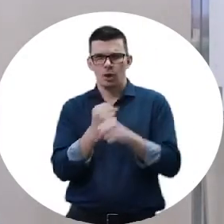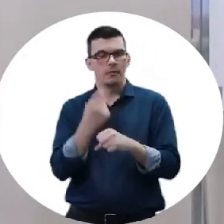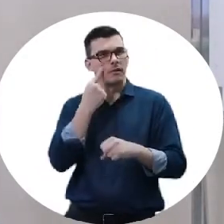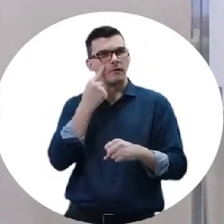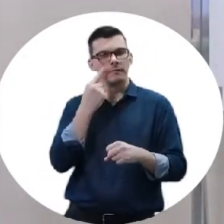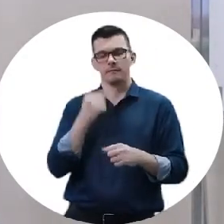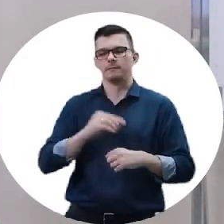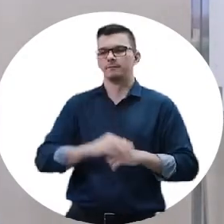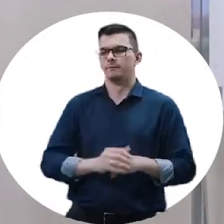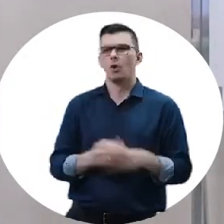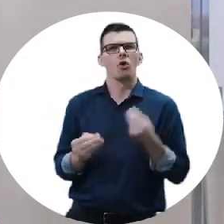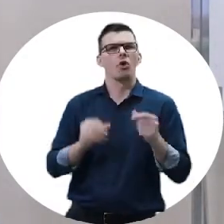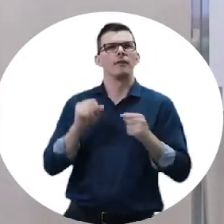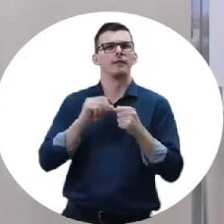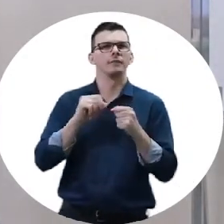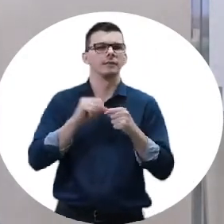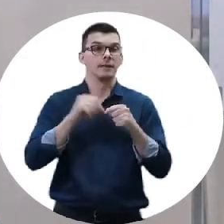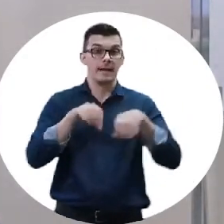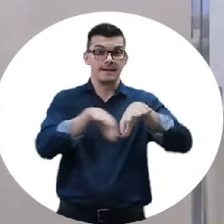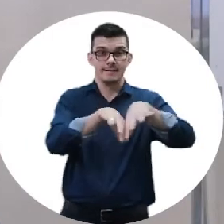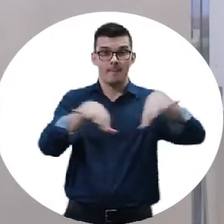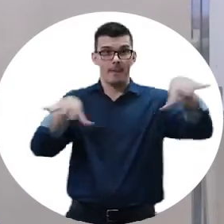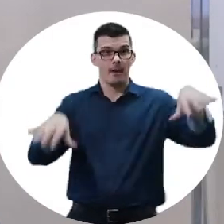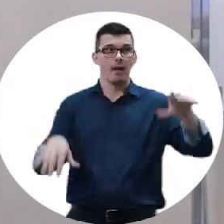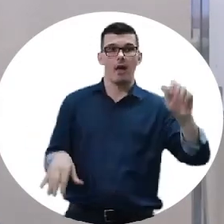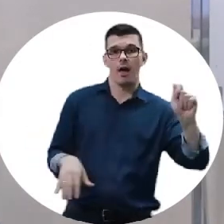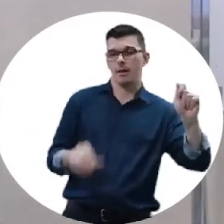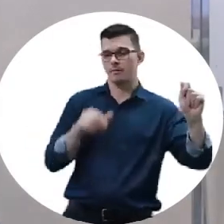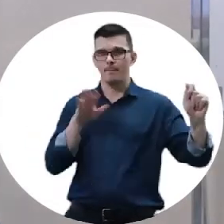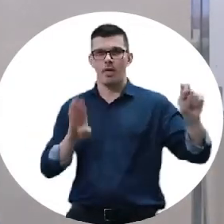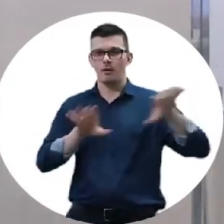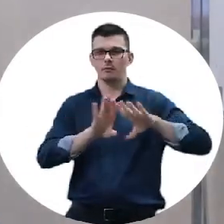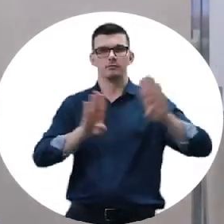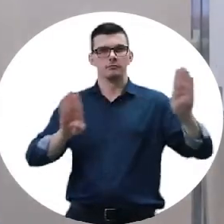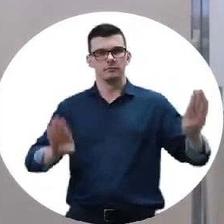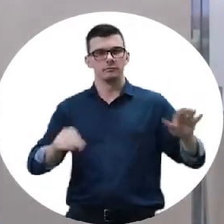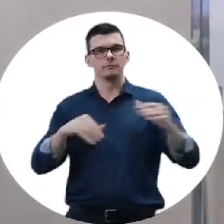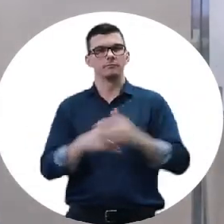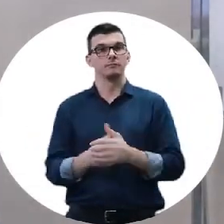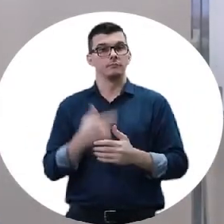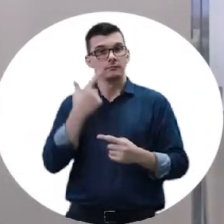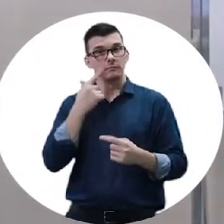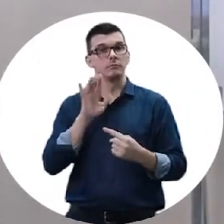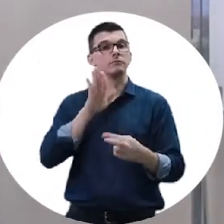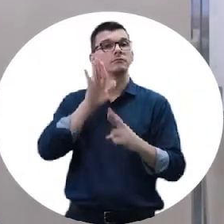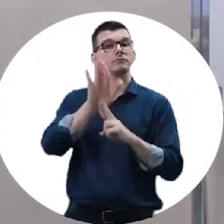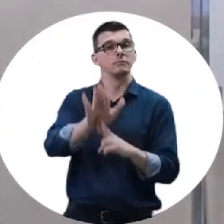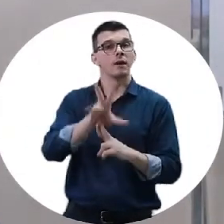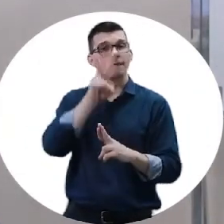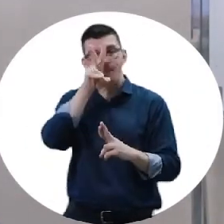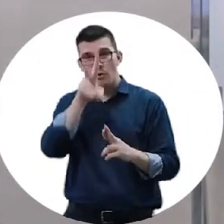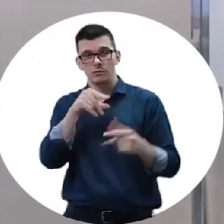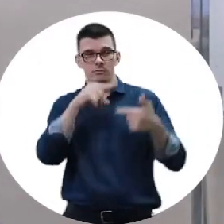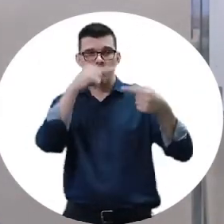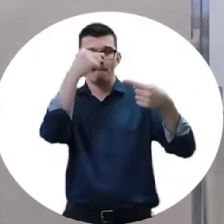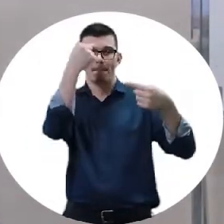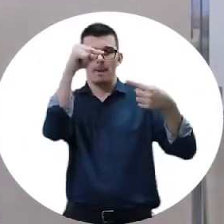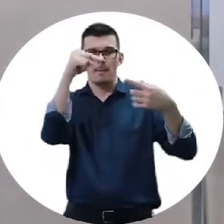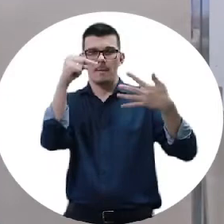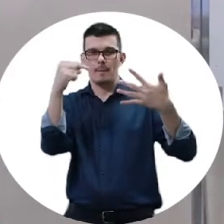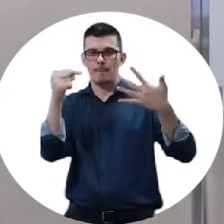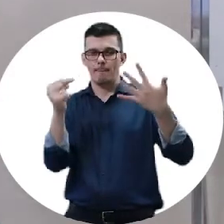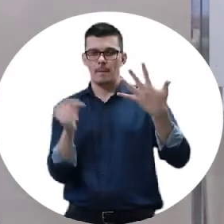isso? Vamos lá, como que eu faço? Separa os blocos. Está o bloco A, está o bloco B. Representa as forças. Primeiro